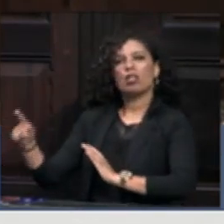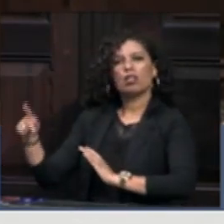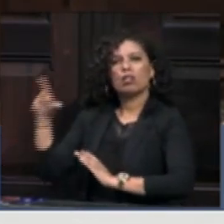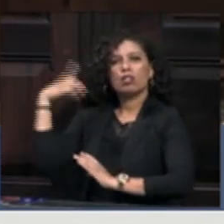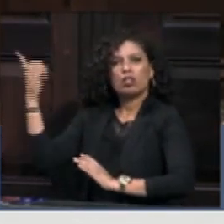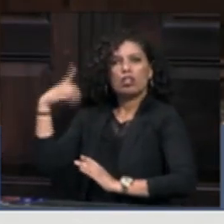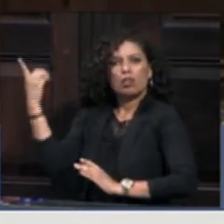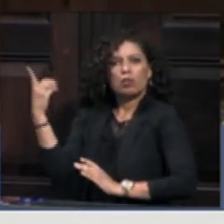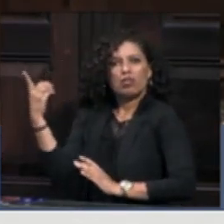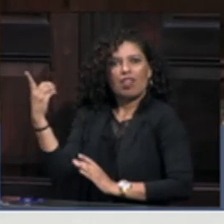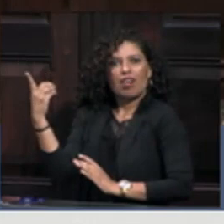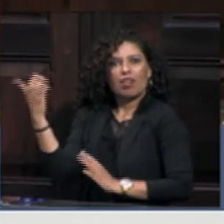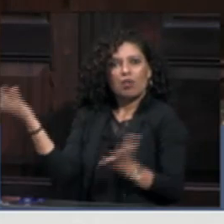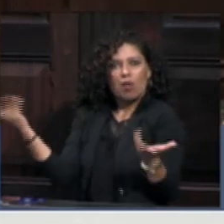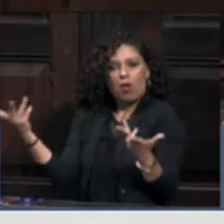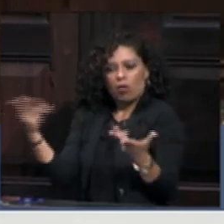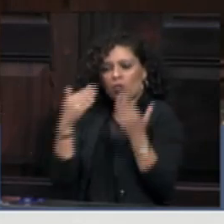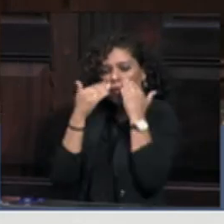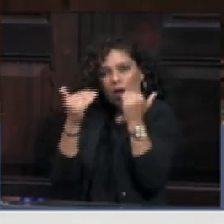posição.